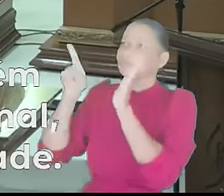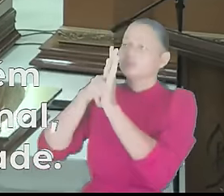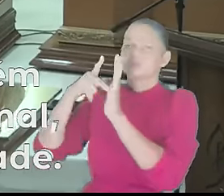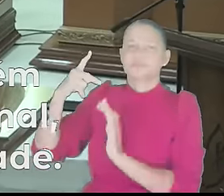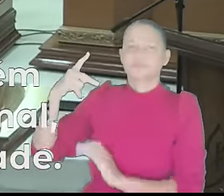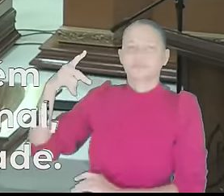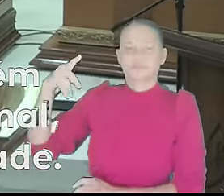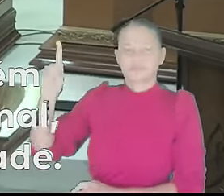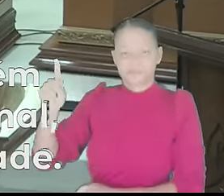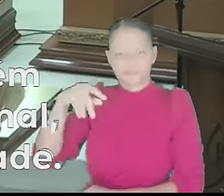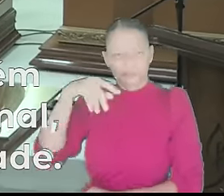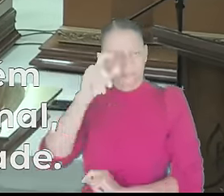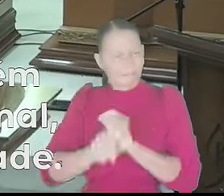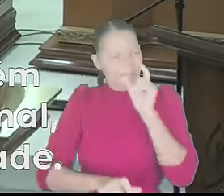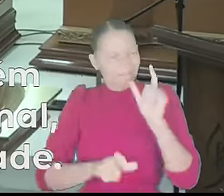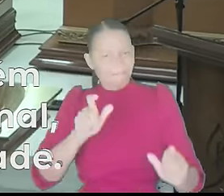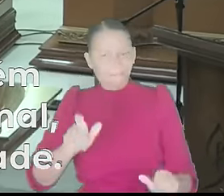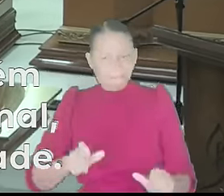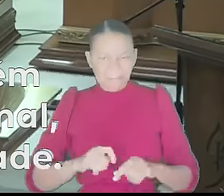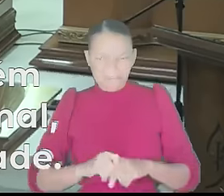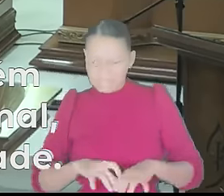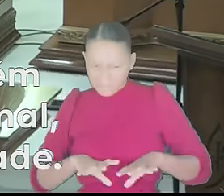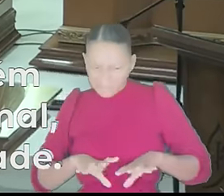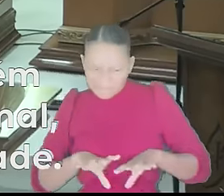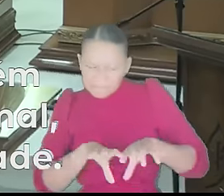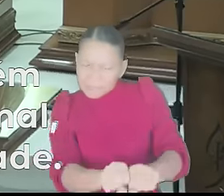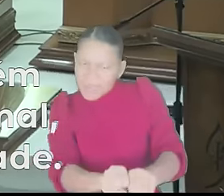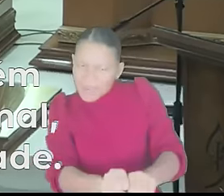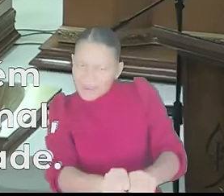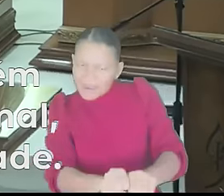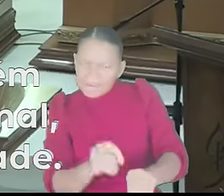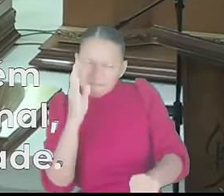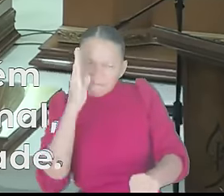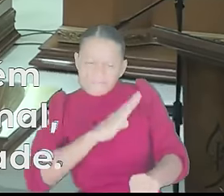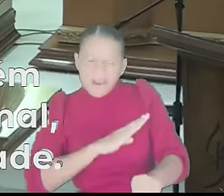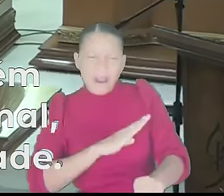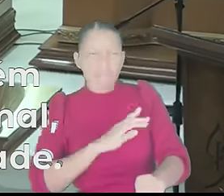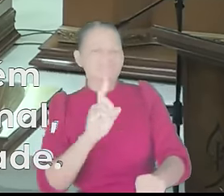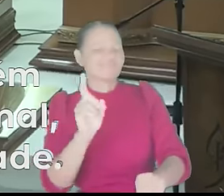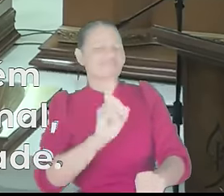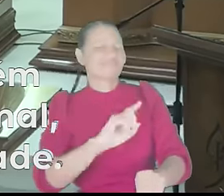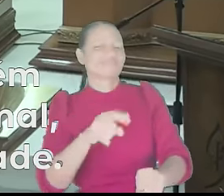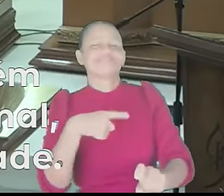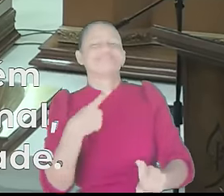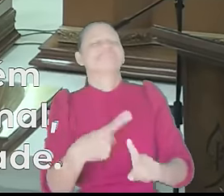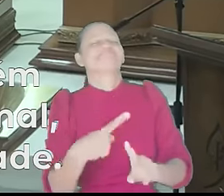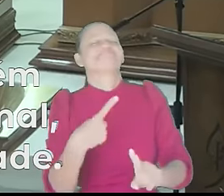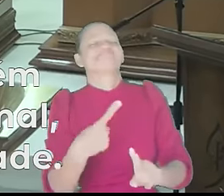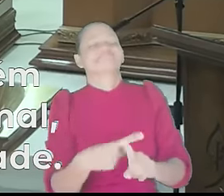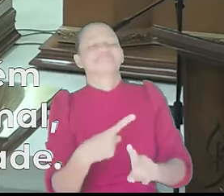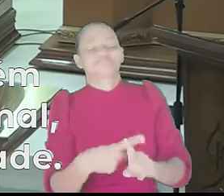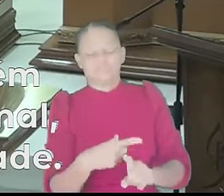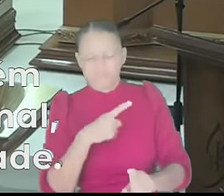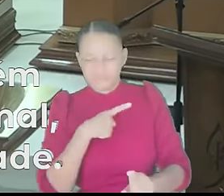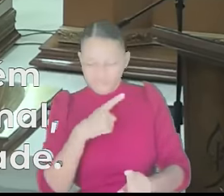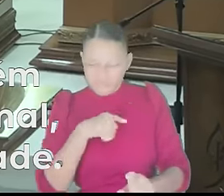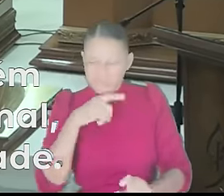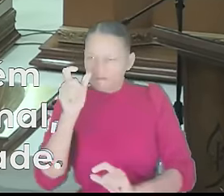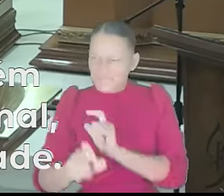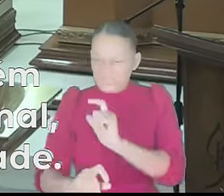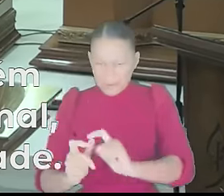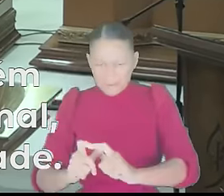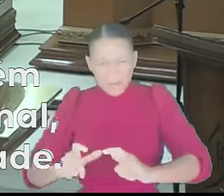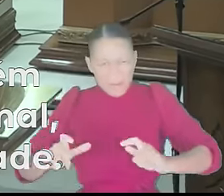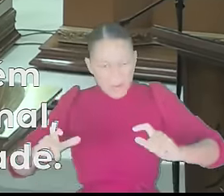ninguém lançará mão de ti para te fazer mal. pois tenho muito povo nesta